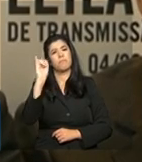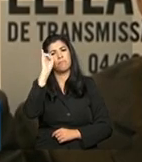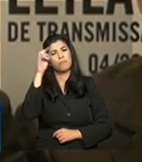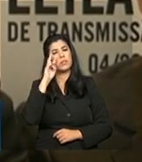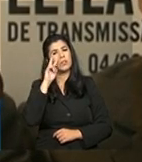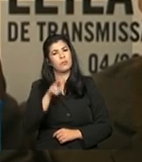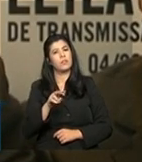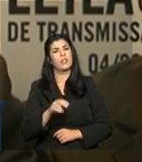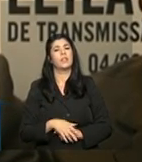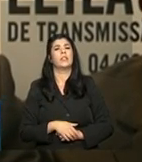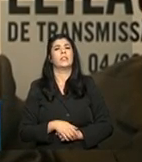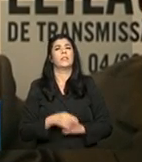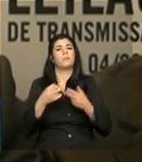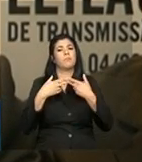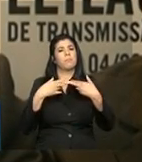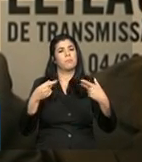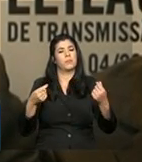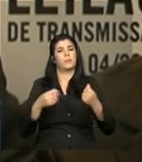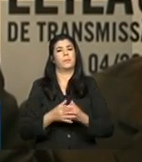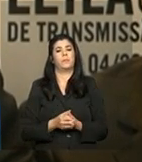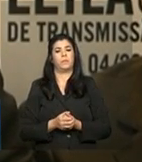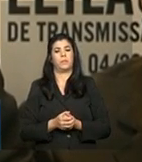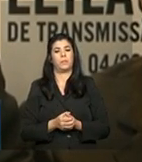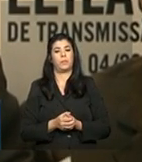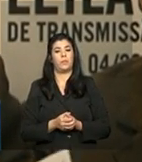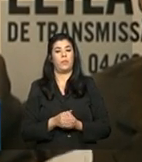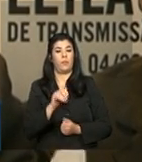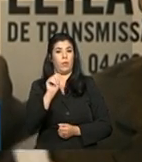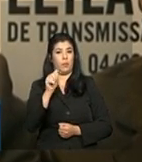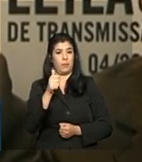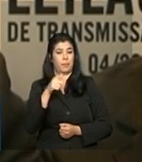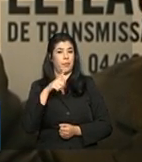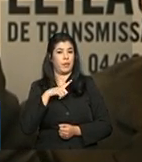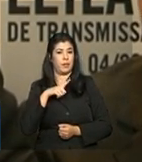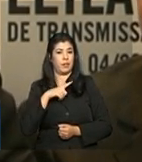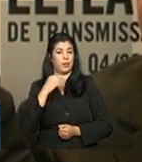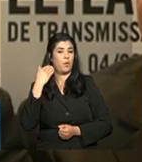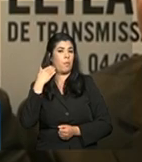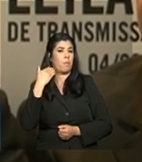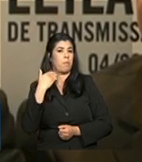para vocês. Primeiro é o banco de dados.